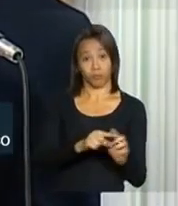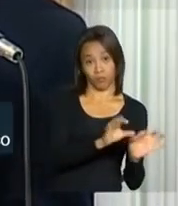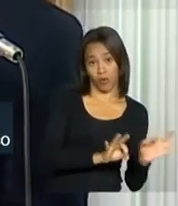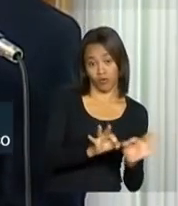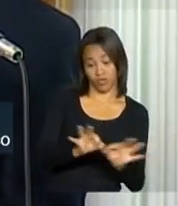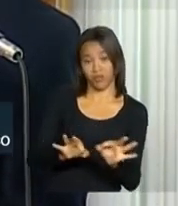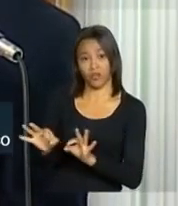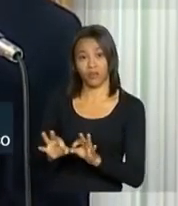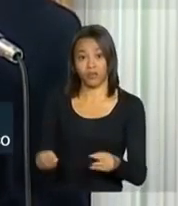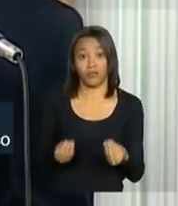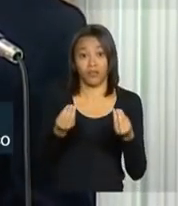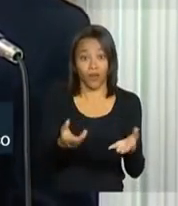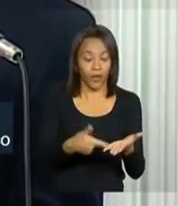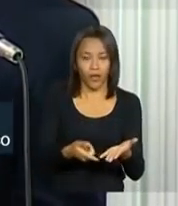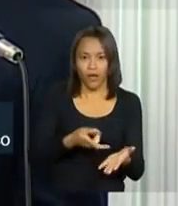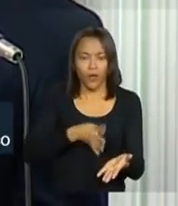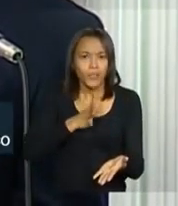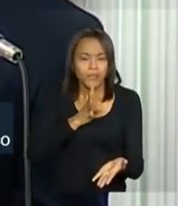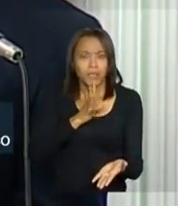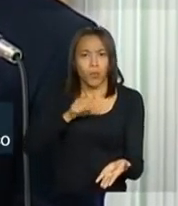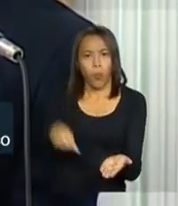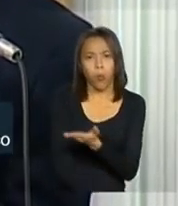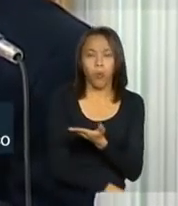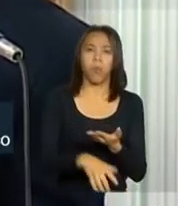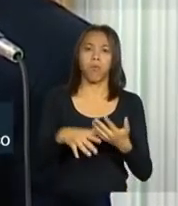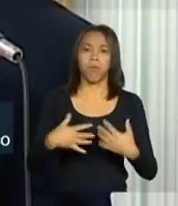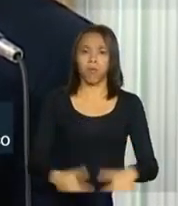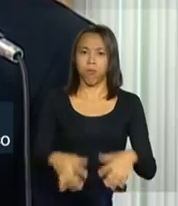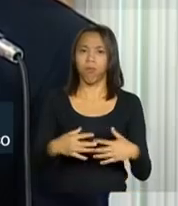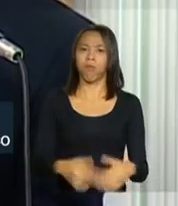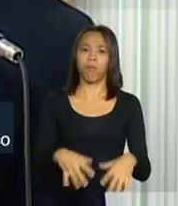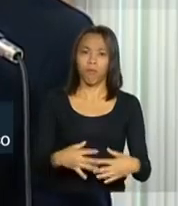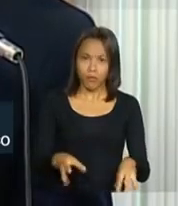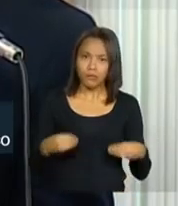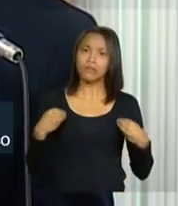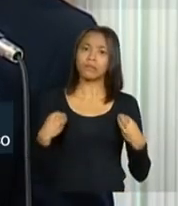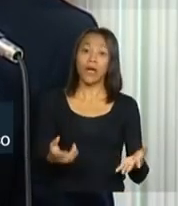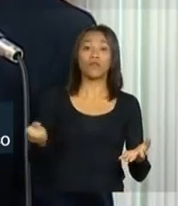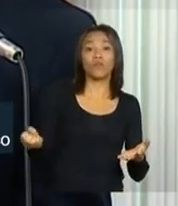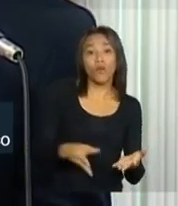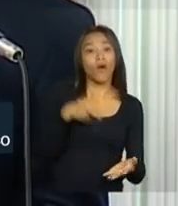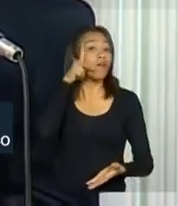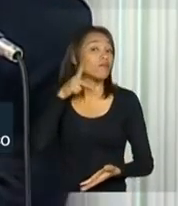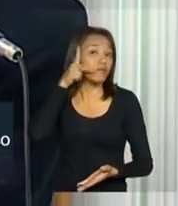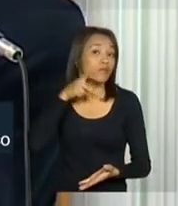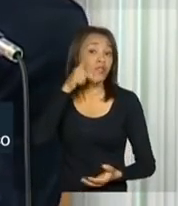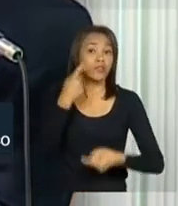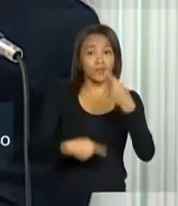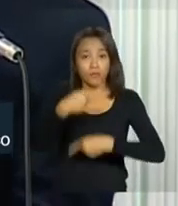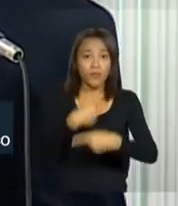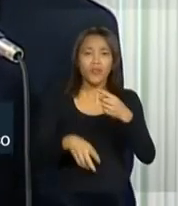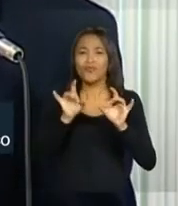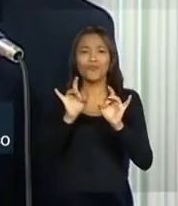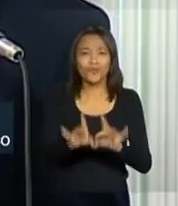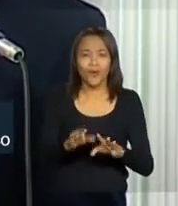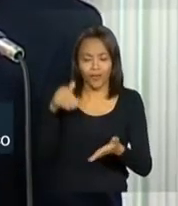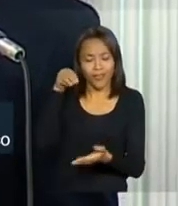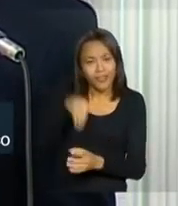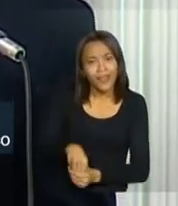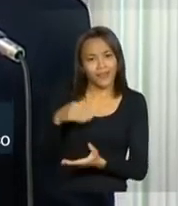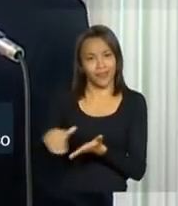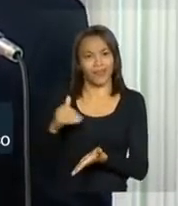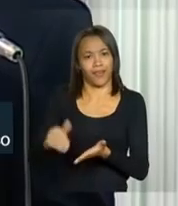de conhecimento muito grande, que tem possibilitado que novas políticas públicas, não apenas na Secretaria de Políticas das